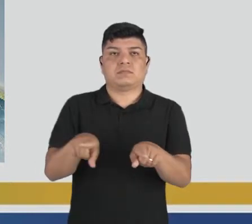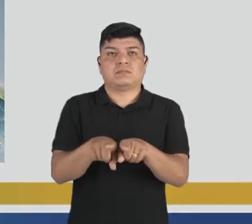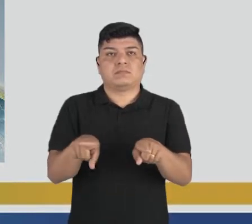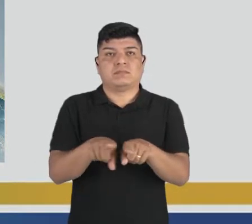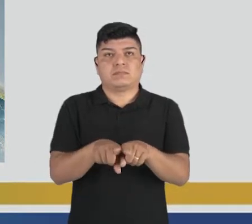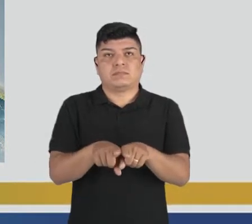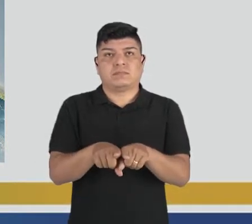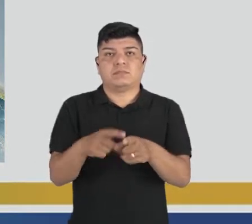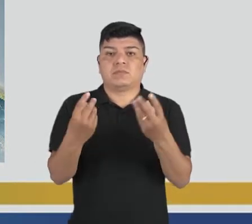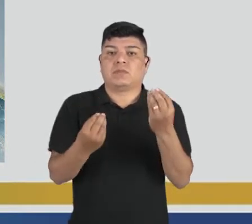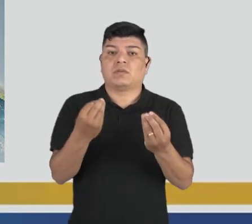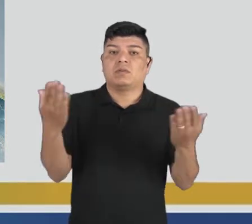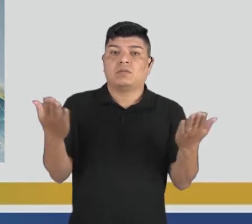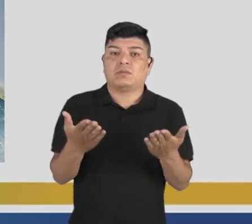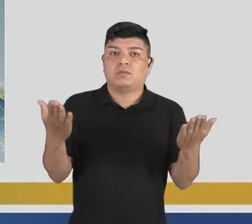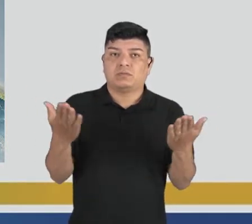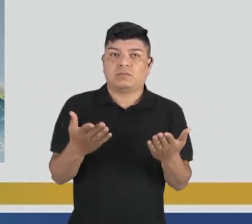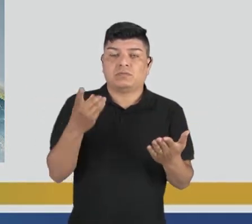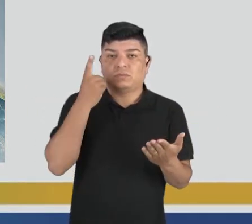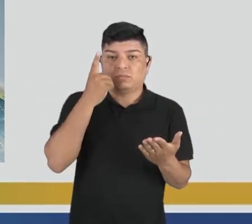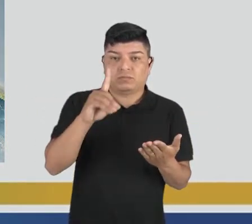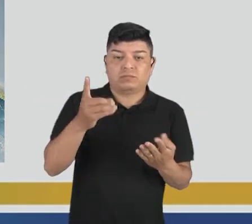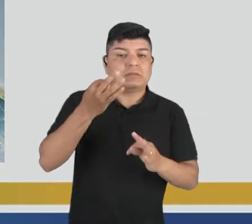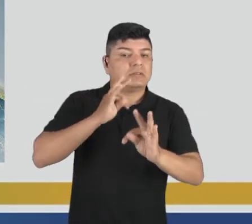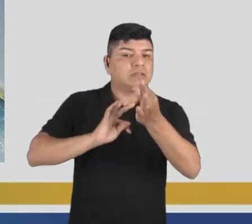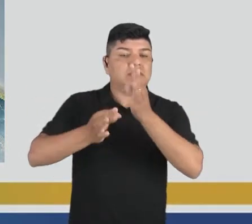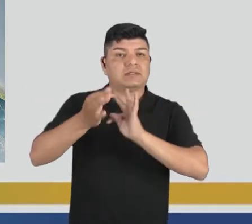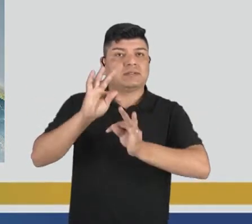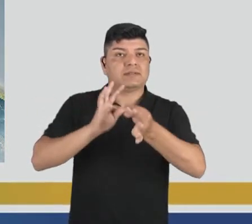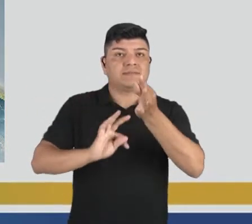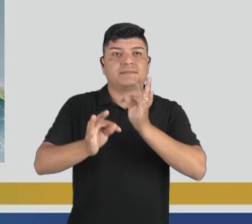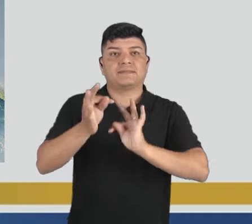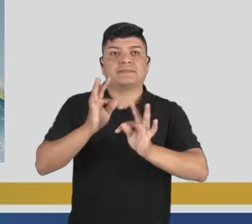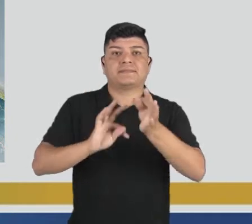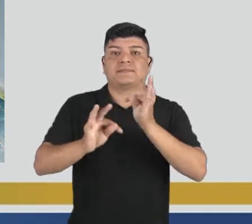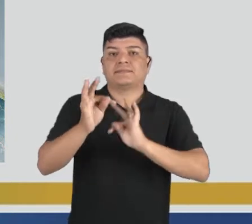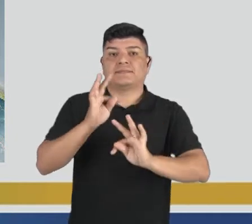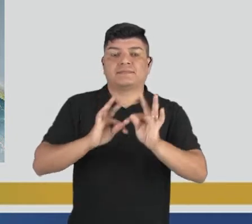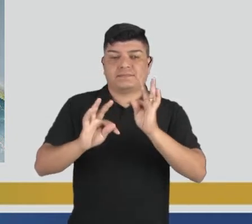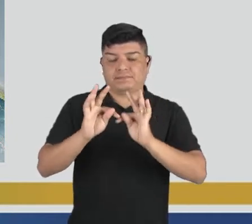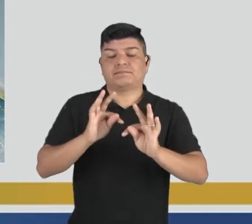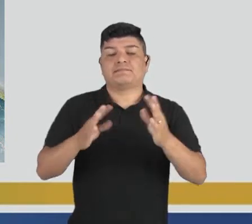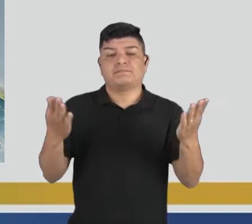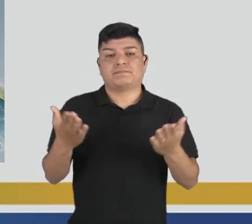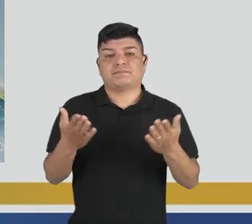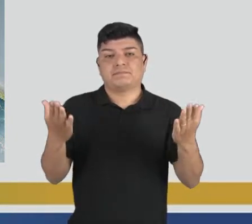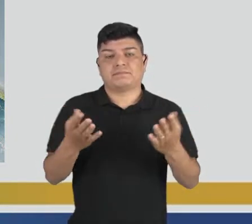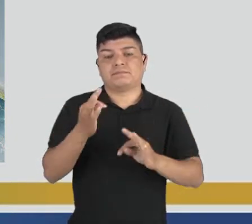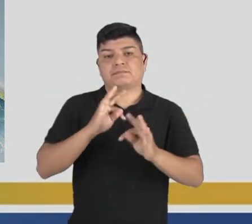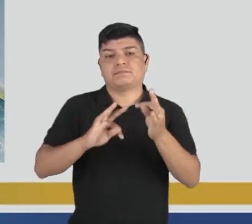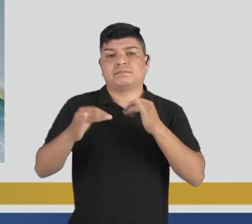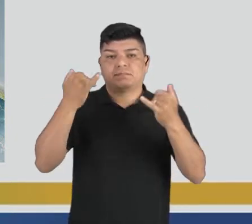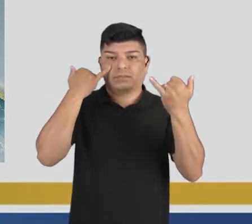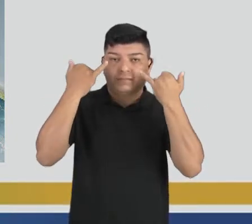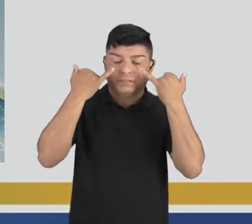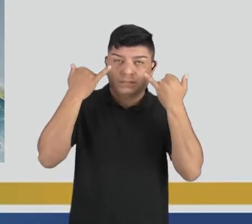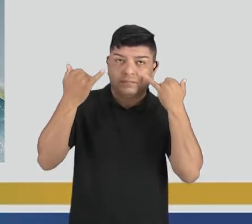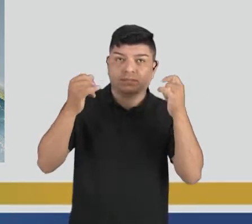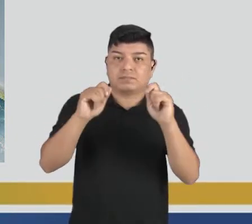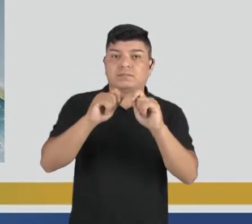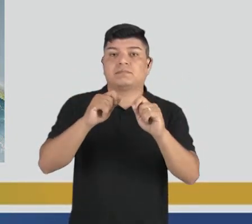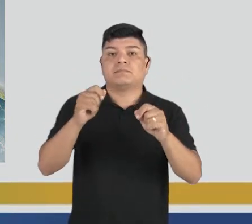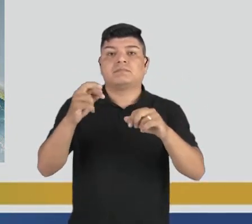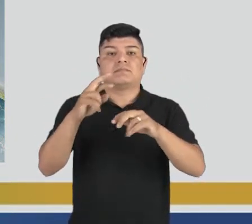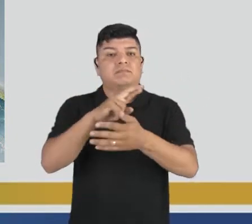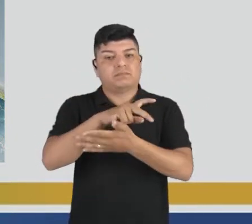tá? E como hoje em dia, né, galerinha, a tecnologia, nós vivemos numa era digital aí, onde a tecnologia da informação ela é